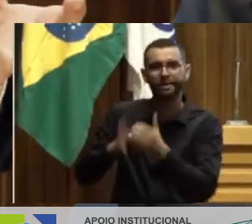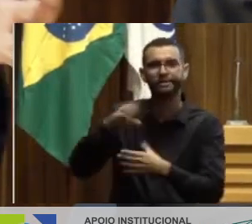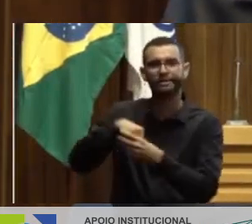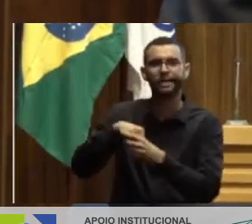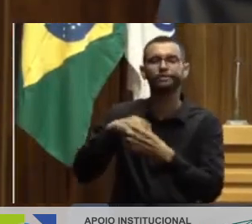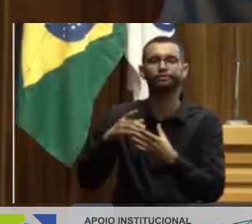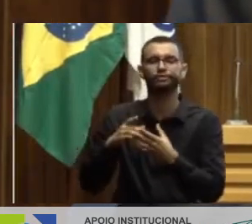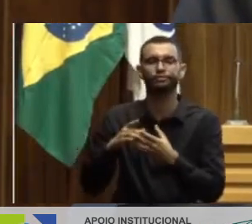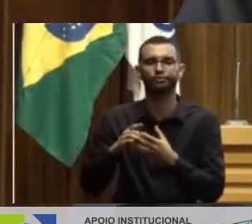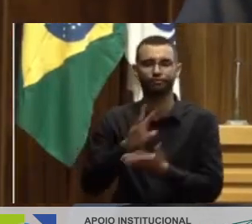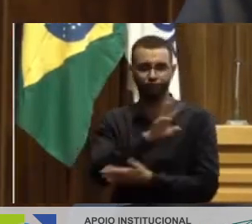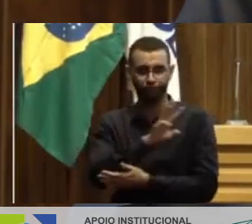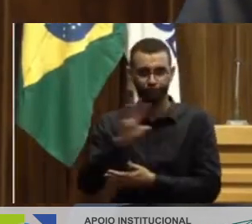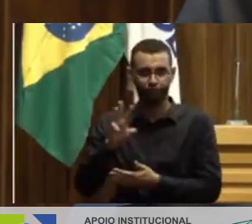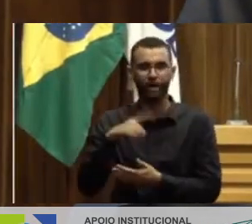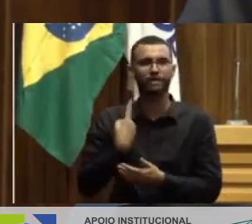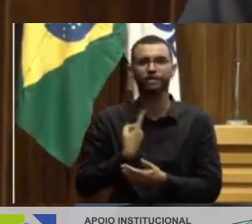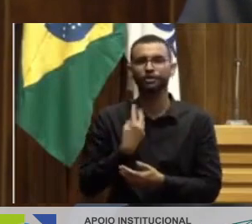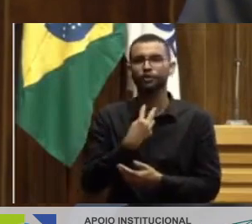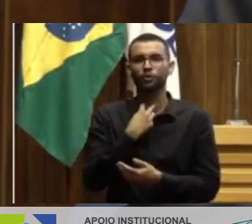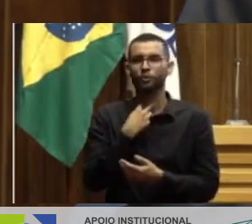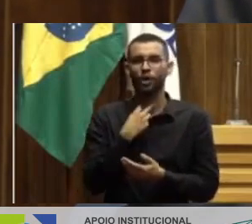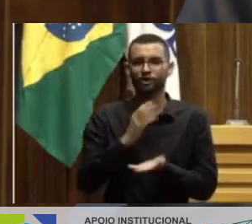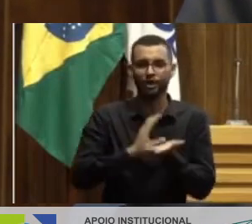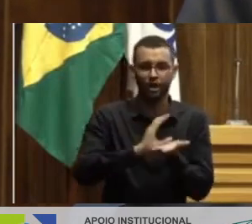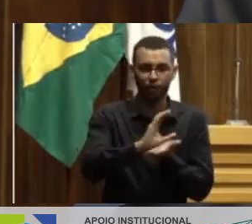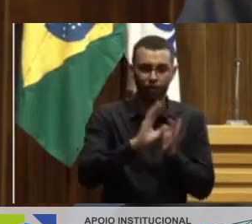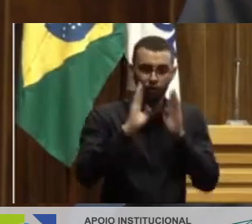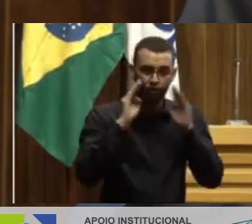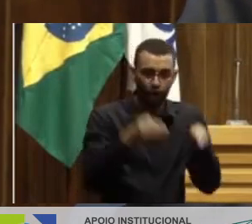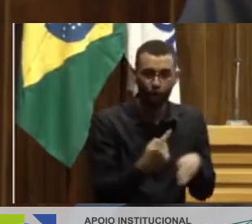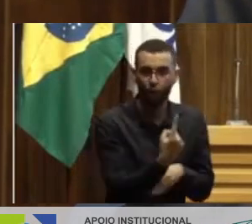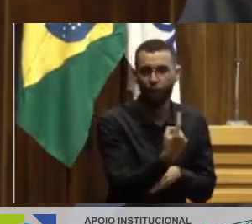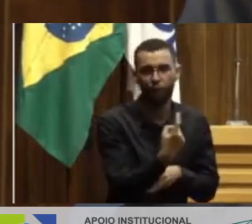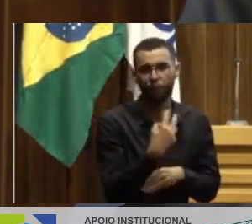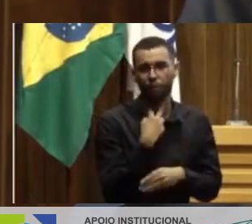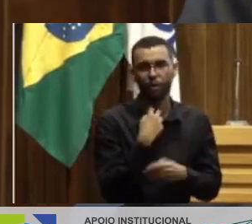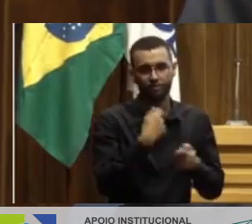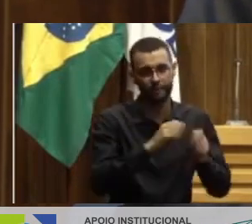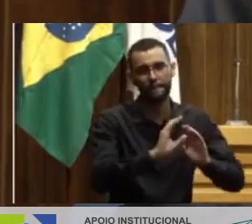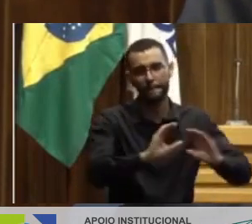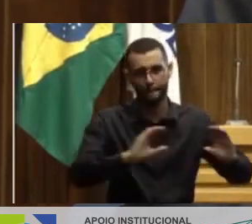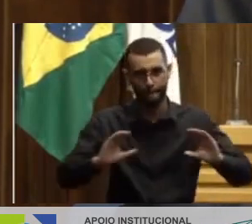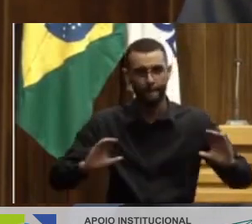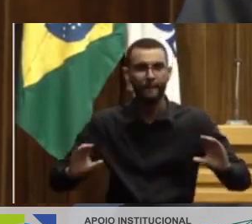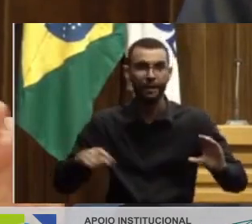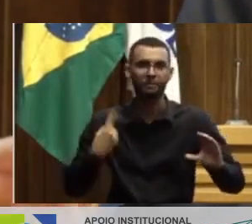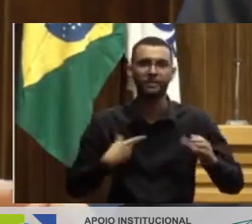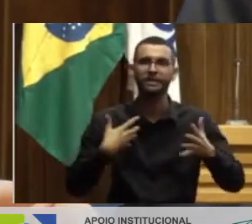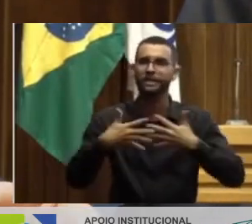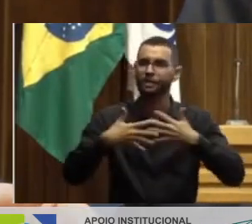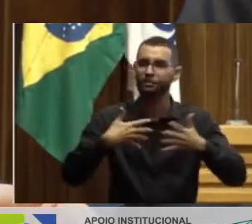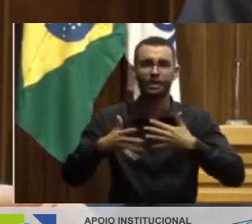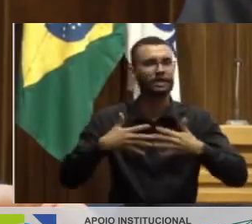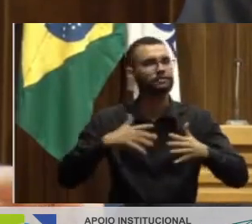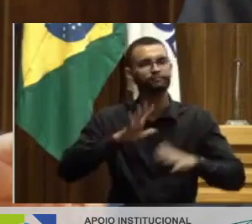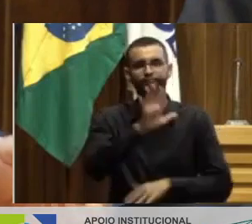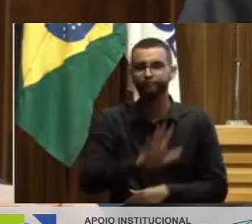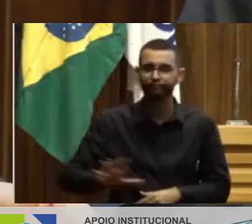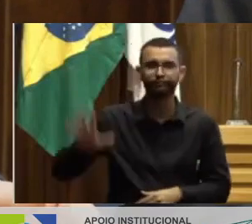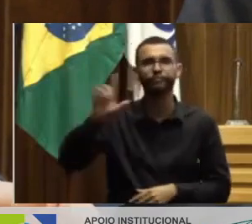esforço, que nós não podemos concentrar esses recursos. Então, nós estamos dando transparência total e vamos assinar um acordo